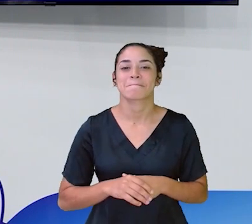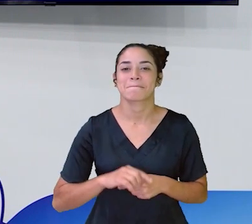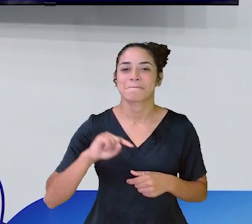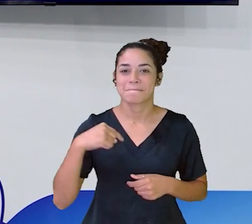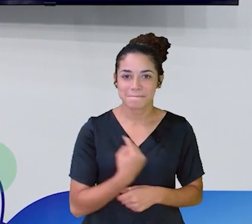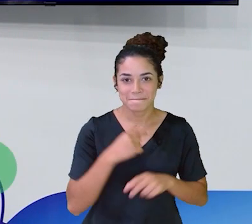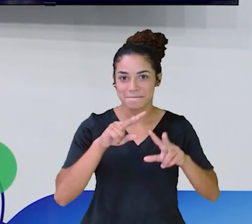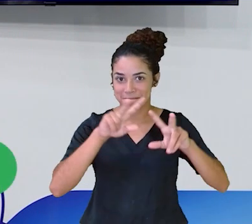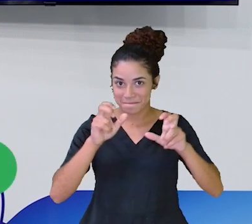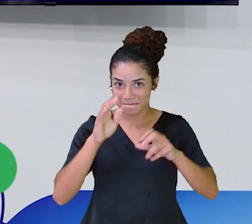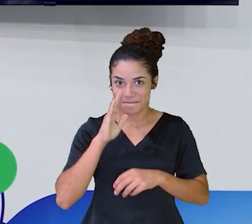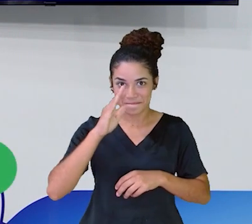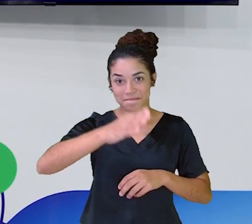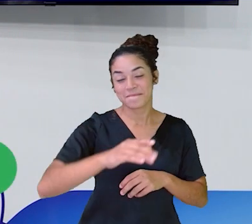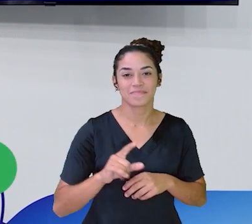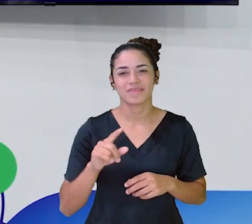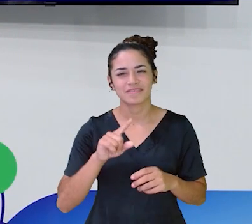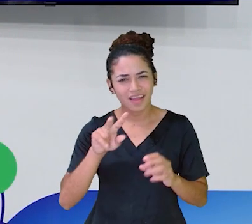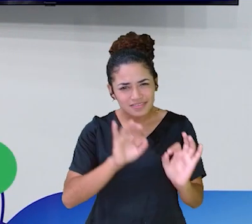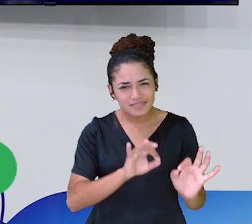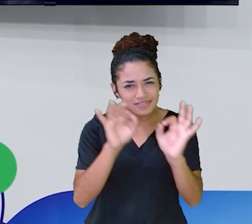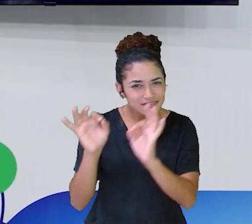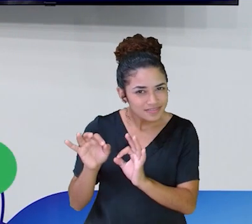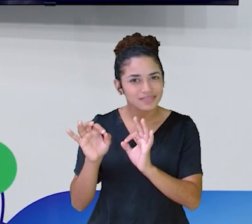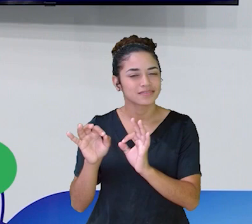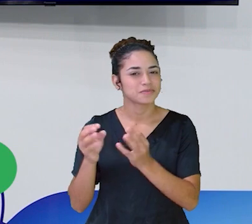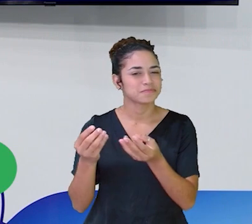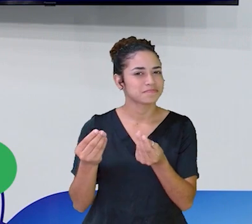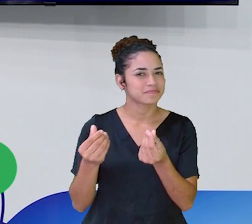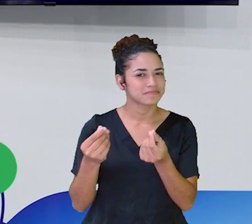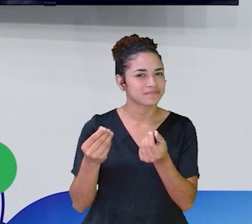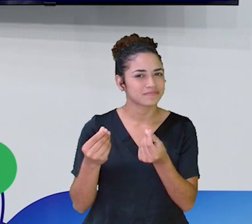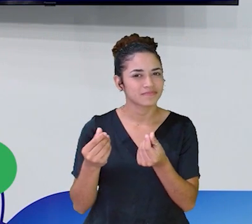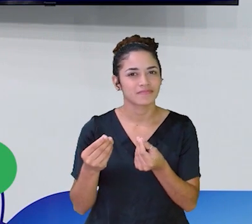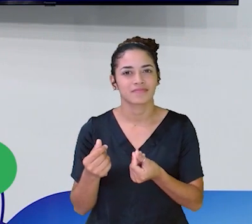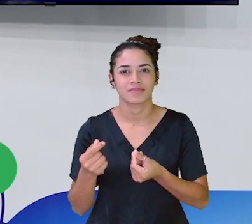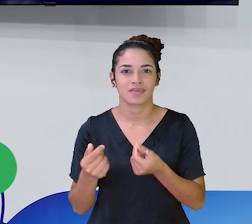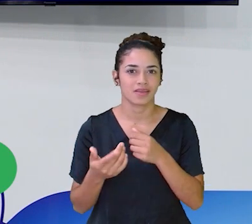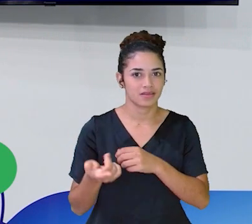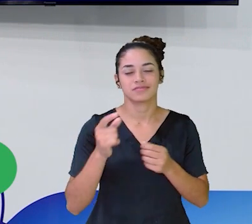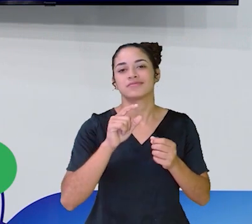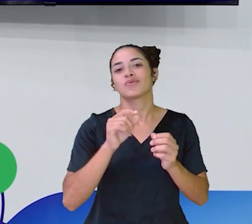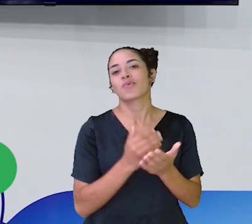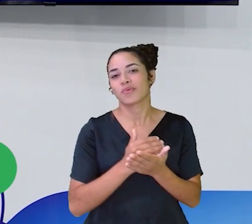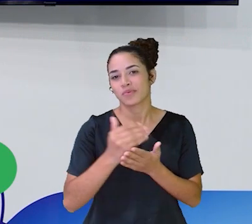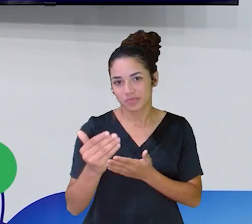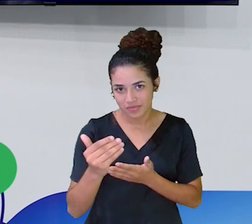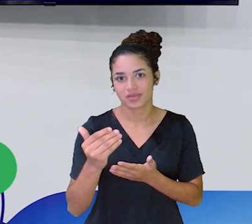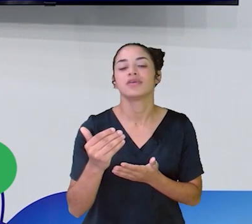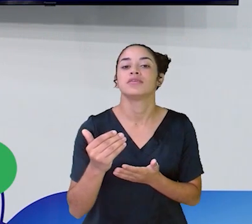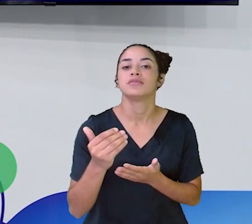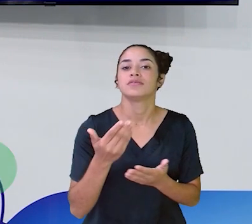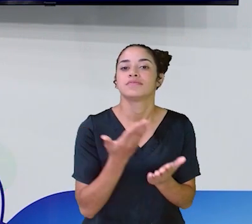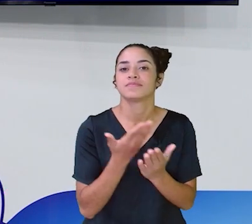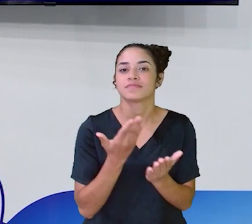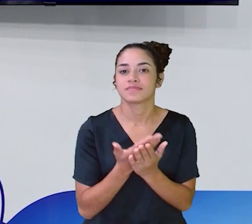nosso assunto, vocês assistiram aí a chamada da nossa aula, antes de começar aqui a nossa aula